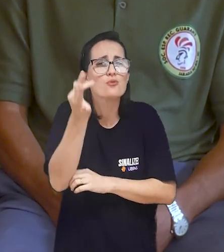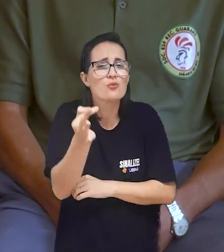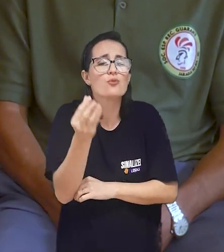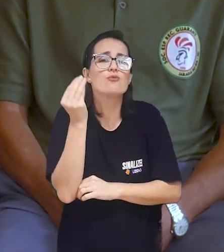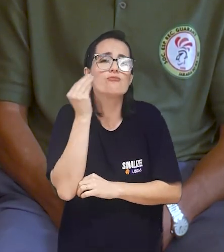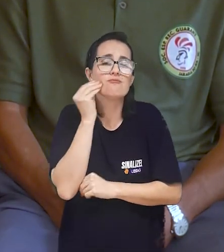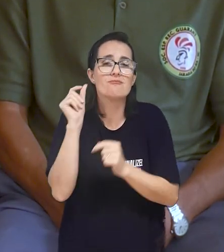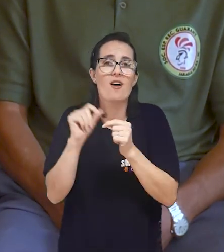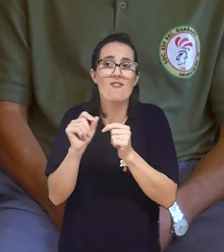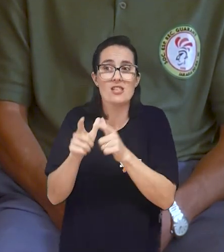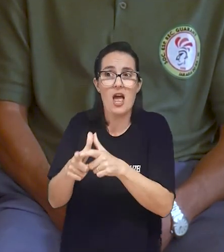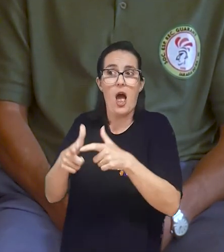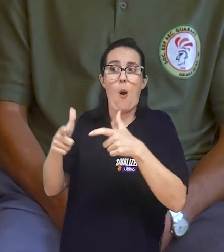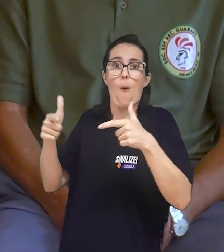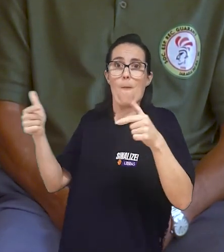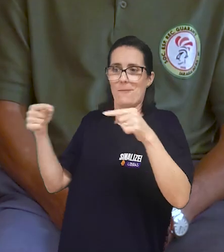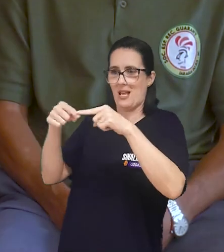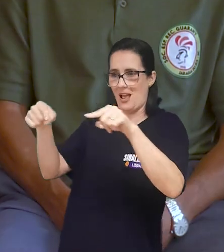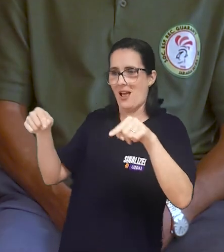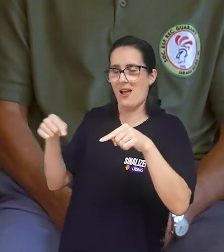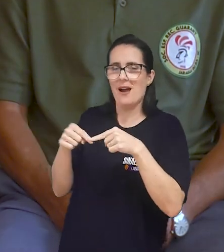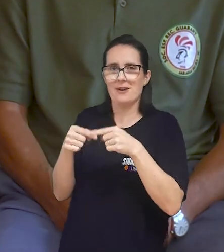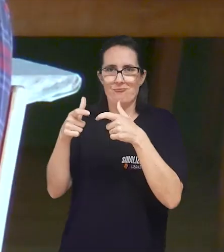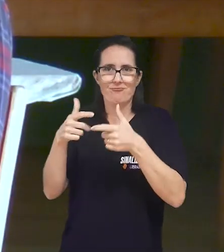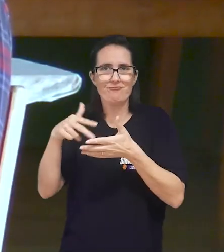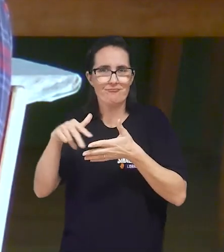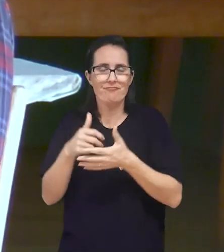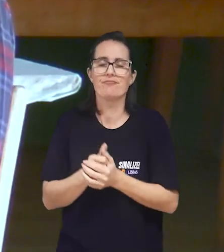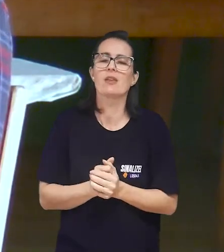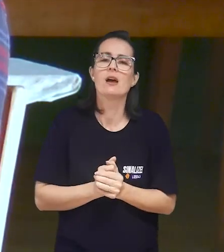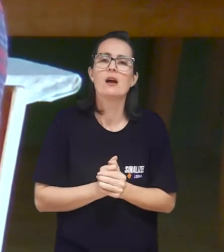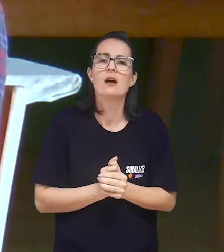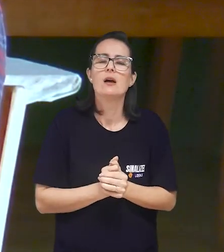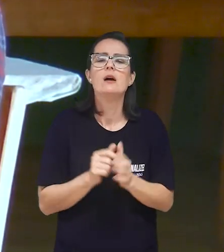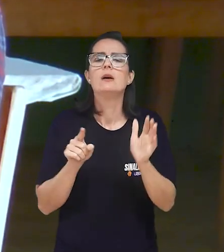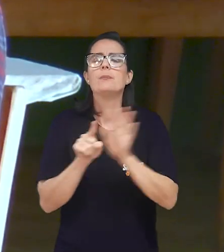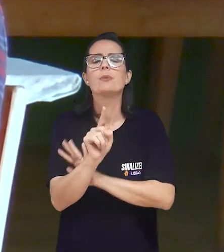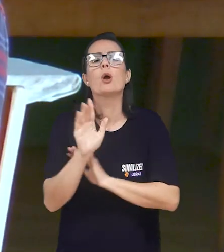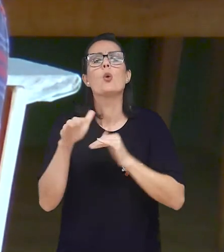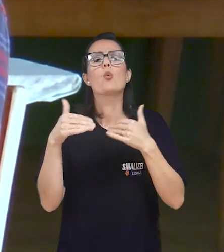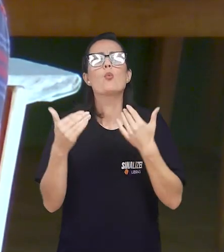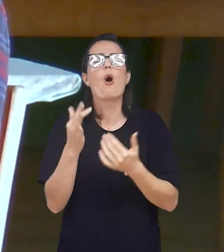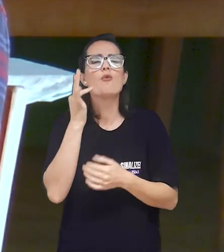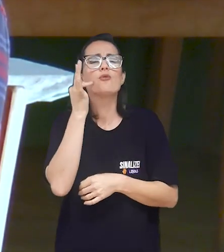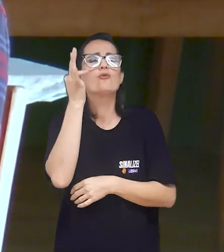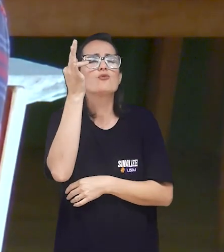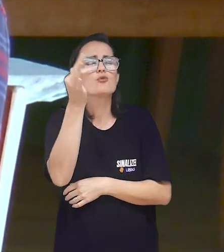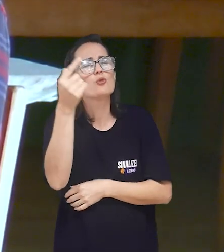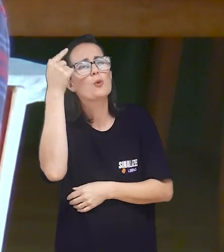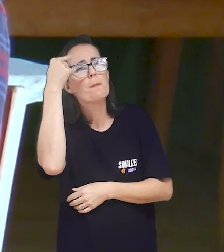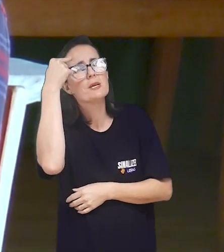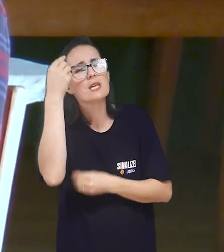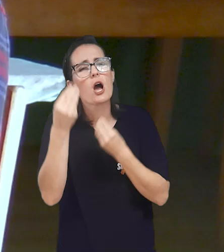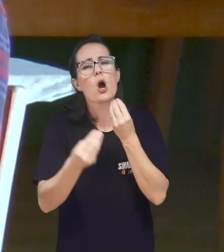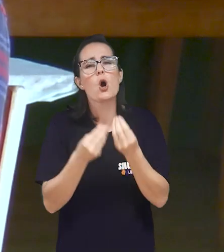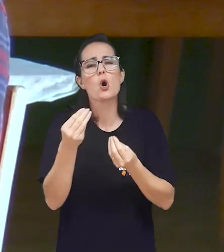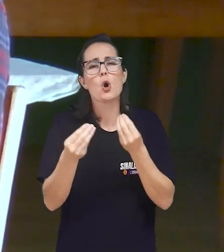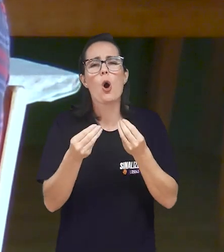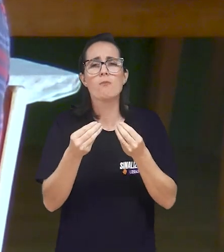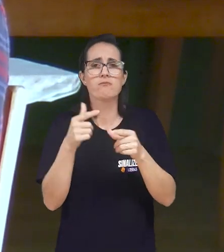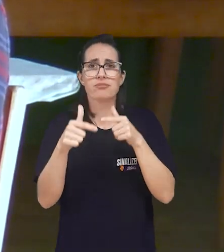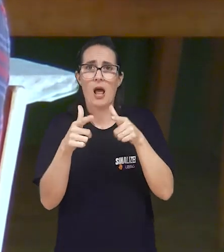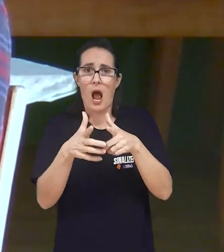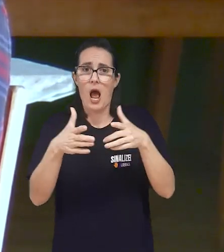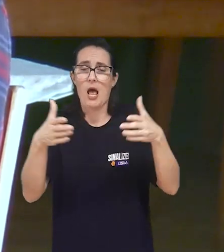tentar fazer novamente o galpão anexo que a gente tinha do lado do salão. Quais são os planos futuros para a sociedade guarani em termos de expansão